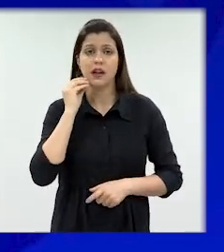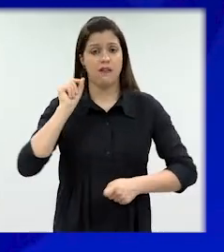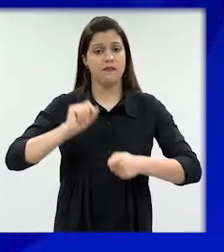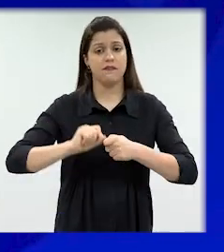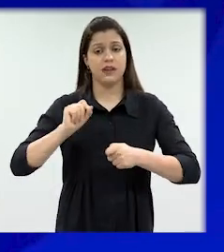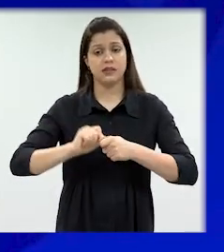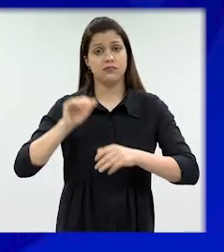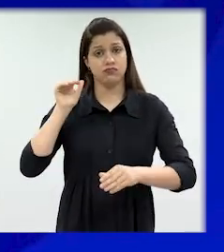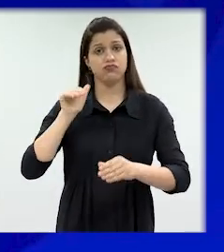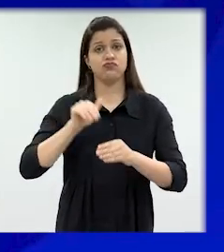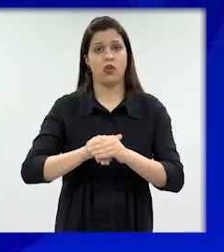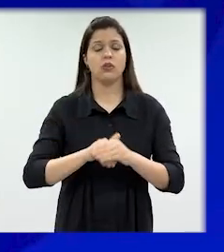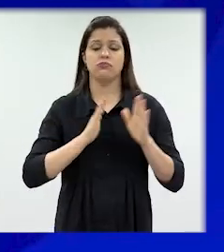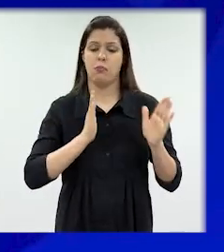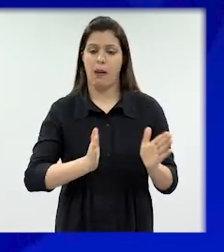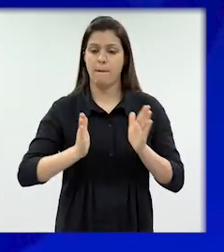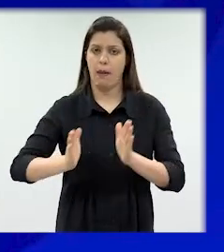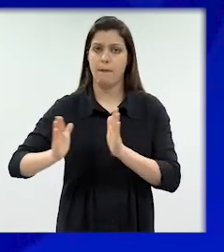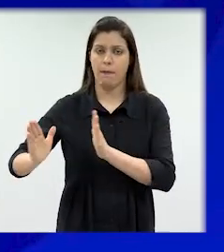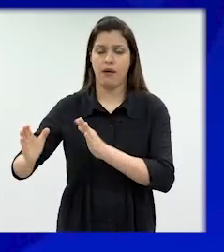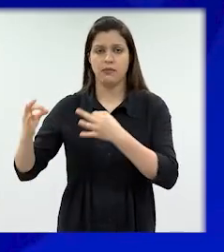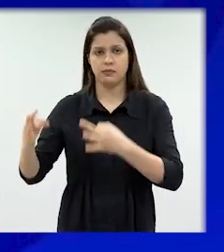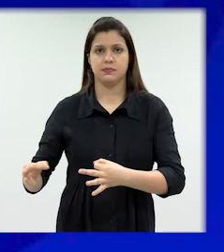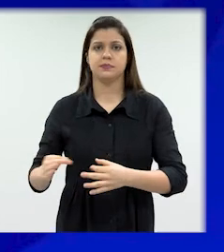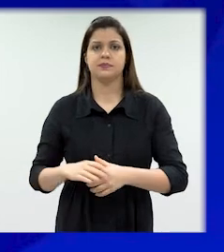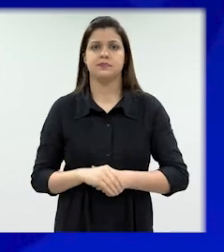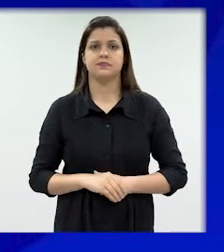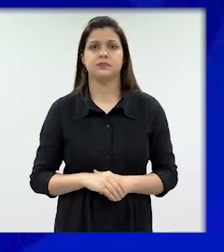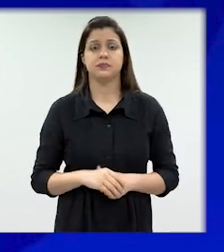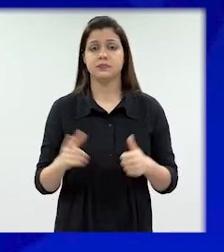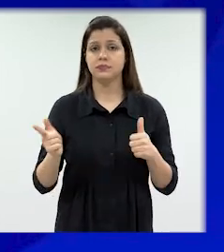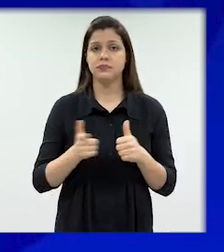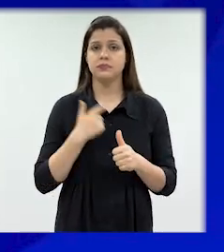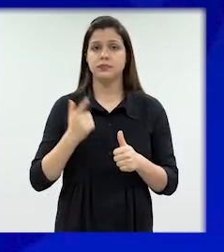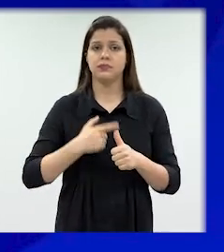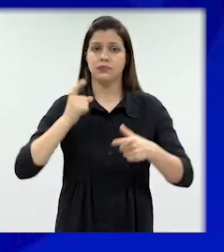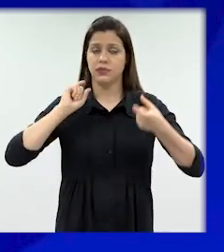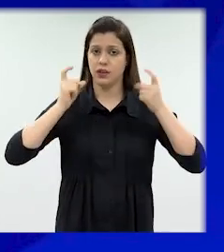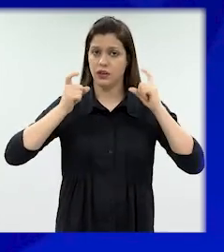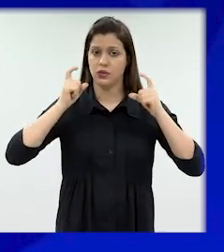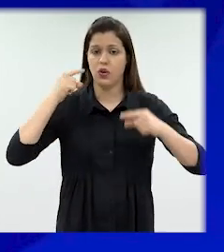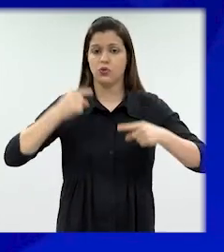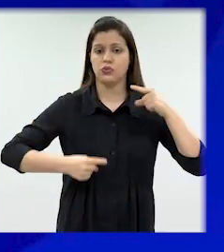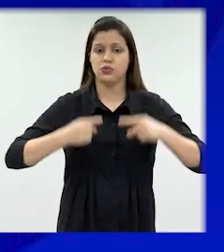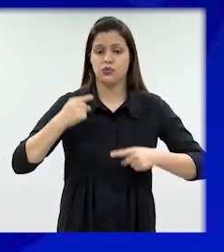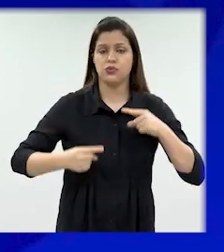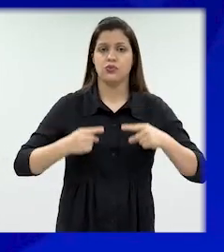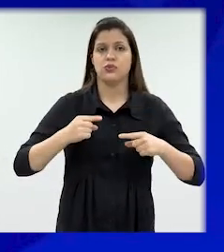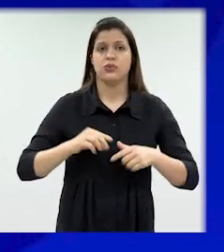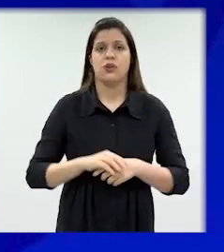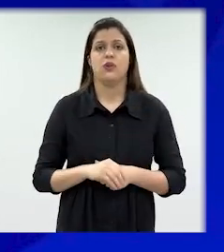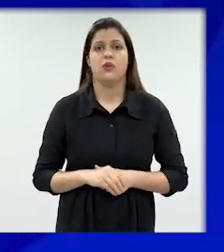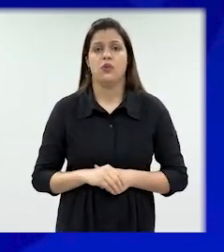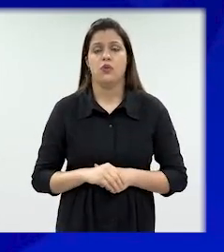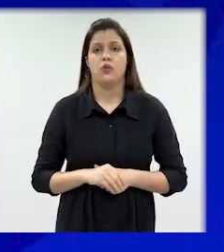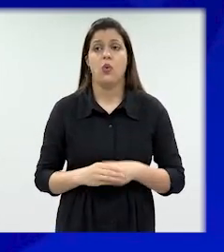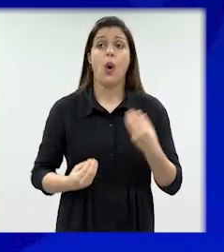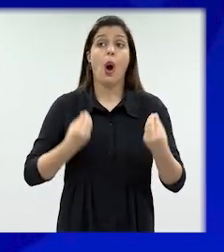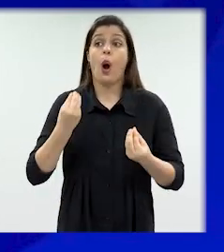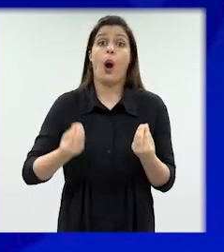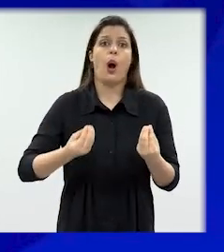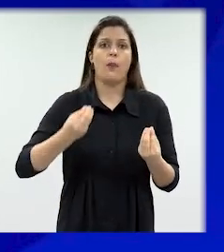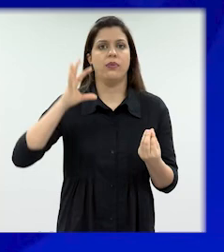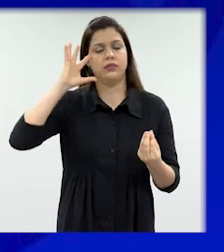realizando o processo eleitoral passo a passo. O primeiro passo foram as reuniões para se discutir quais as alternativas para a